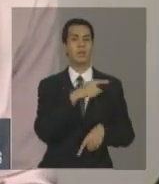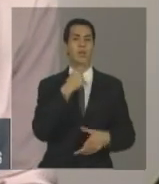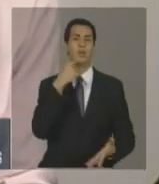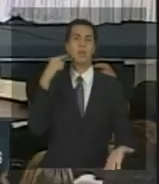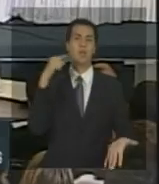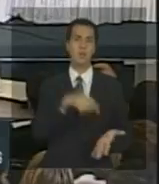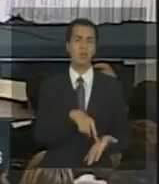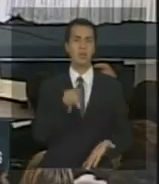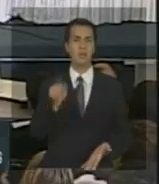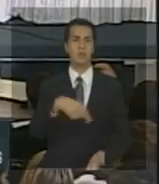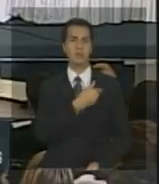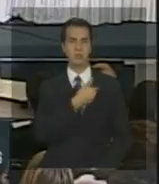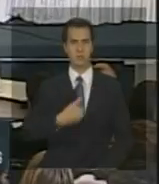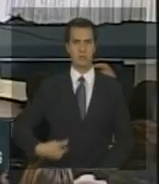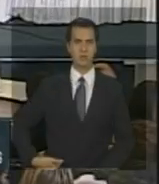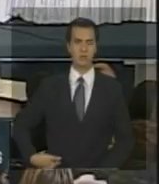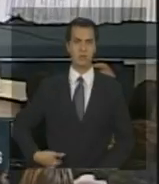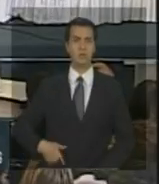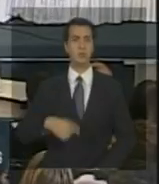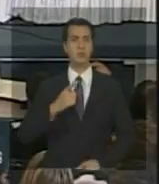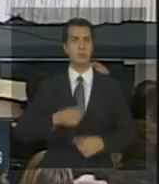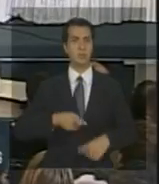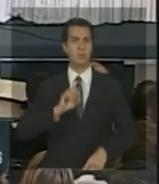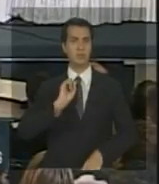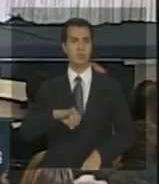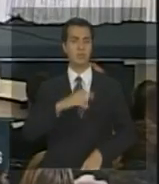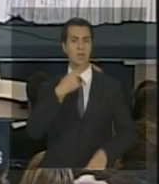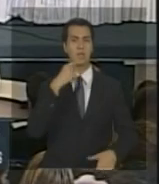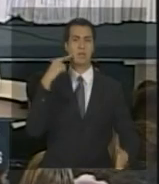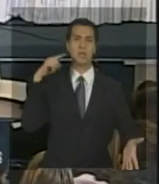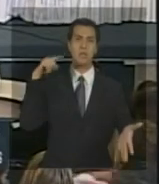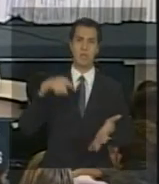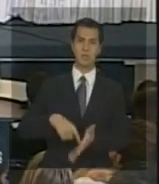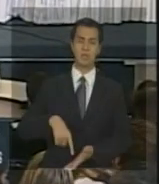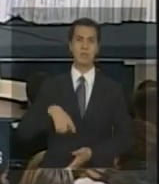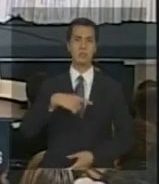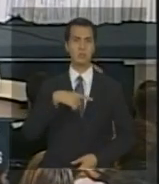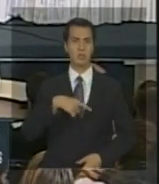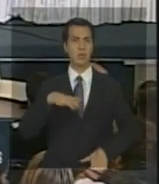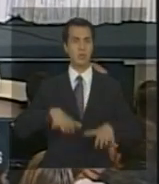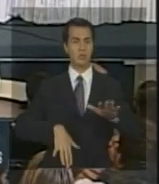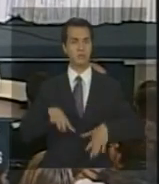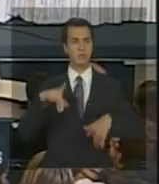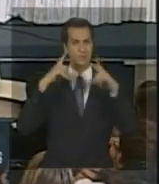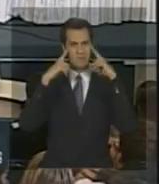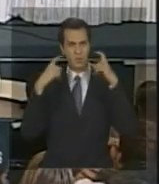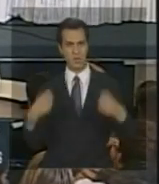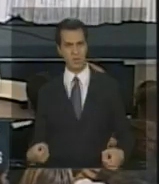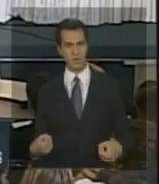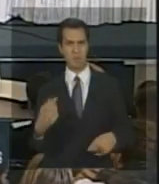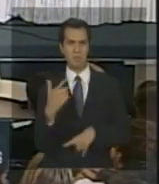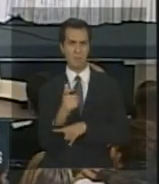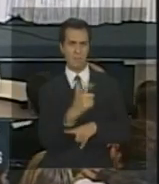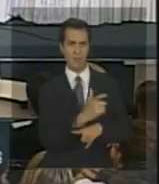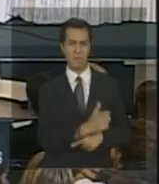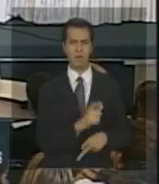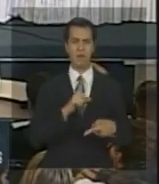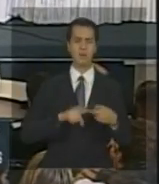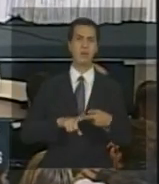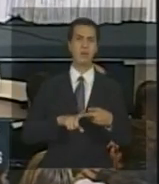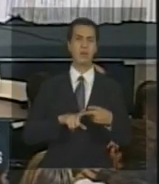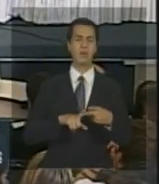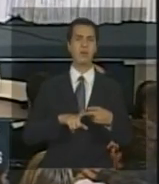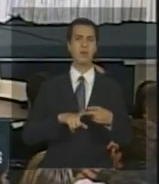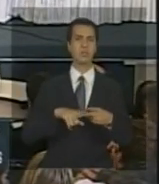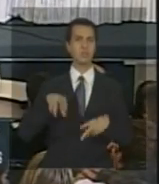Estado. Ainda que denunciem a violência armada, os abusos de autoridade decorrentes da